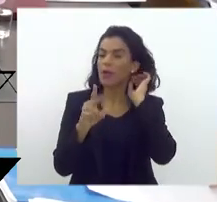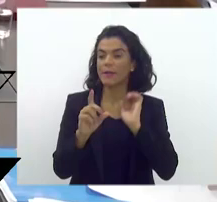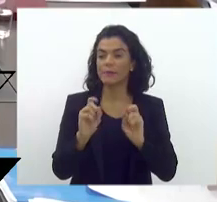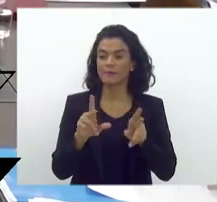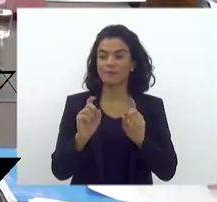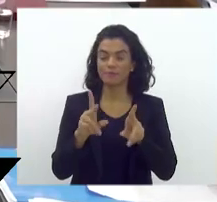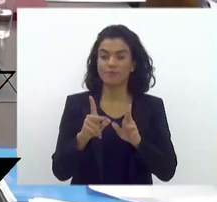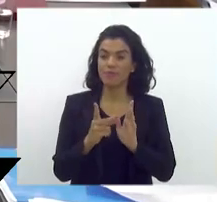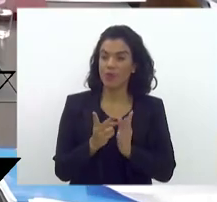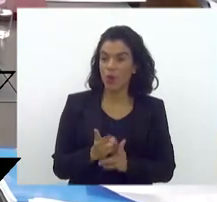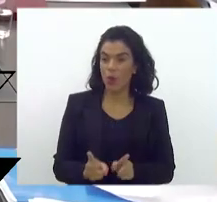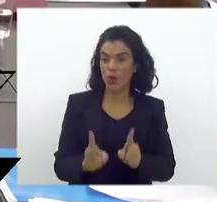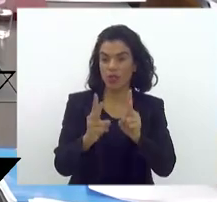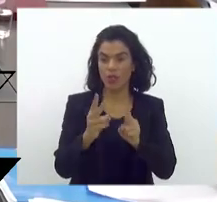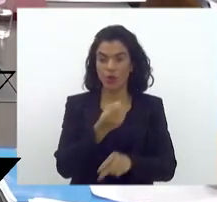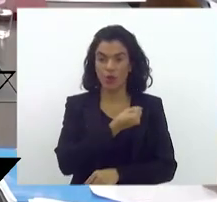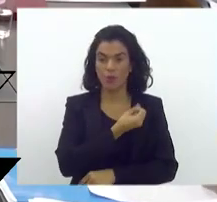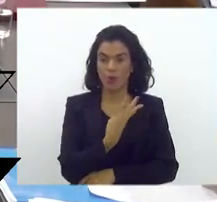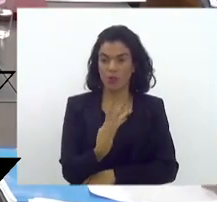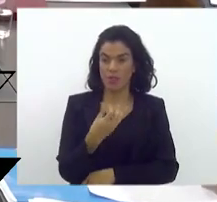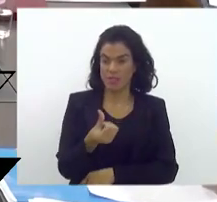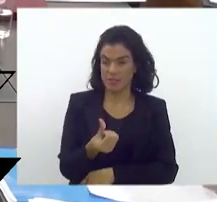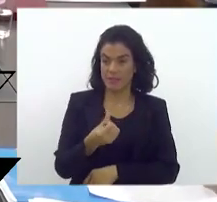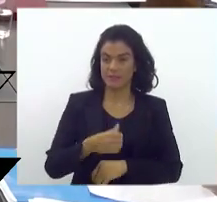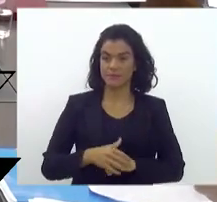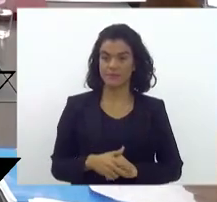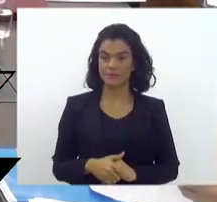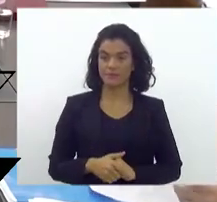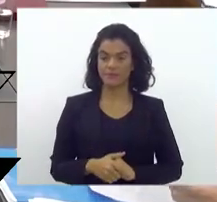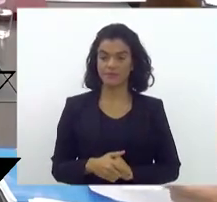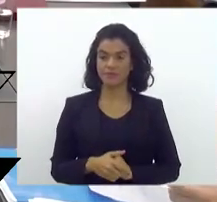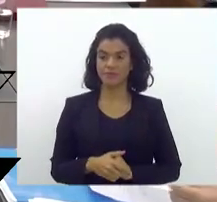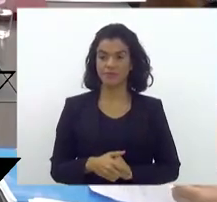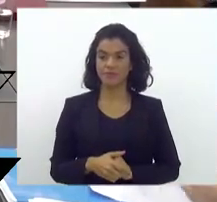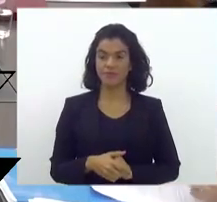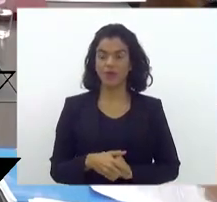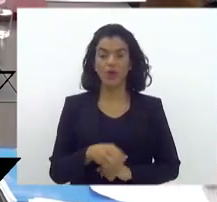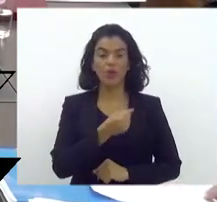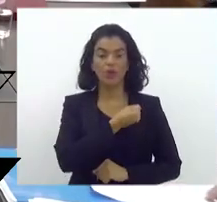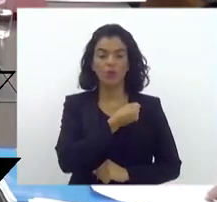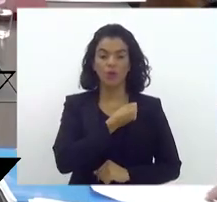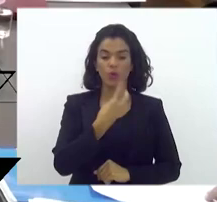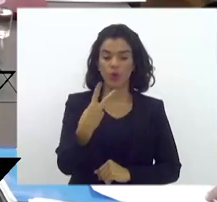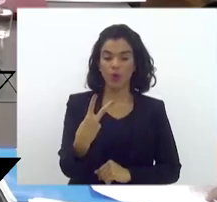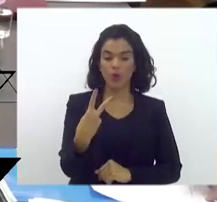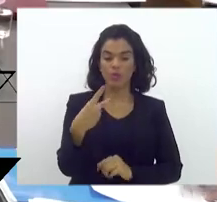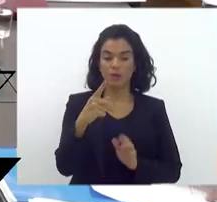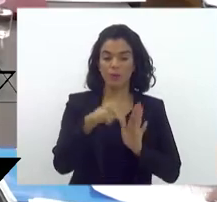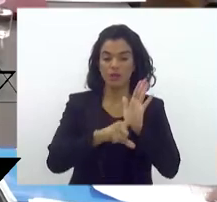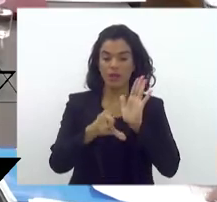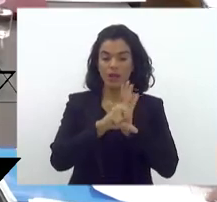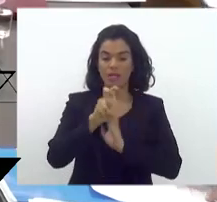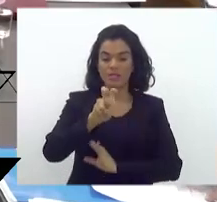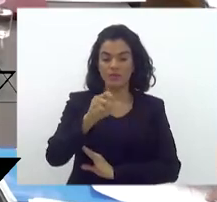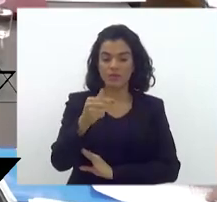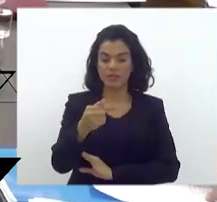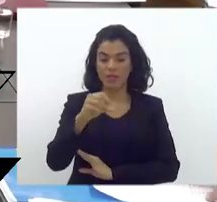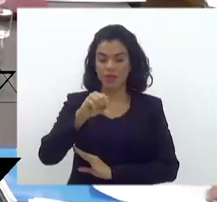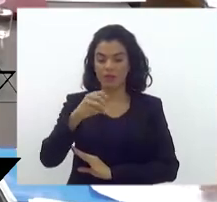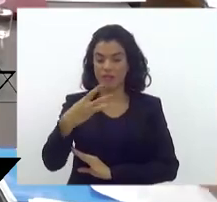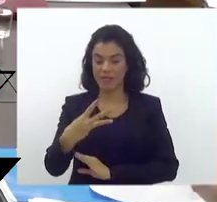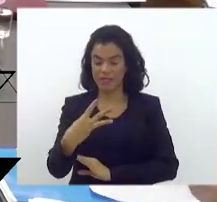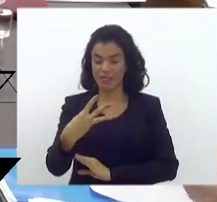vou manter o 46 e a gente elabora o parecer em conjunto. Passo ao item 2 da pauta, É o PL